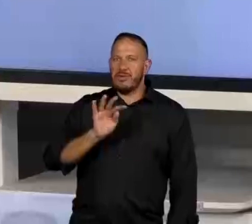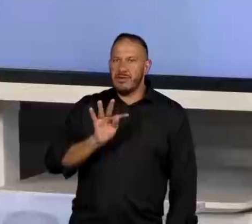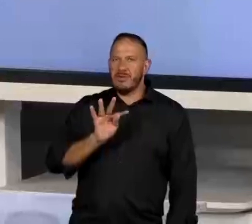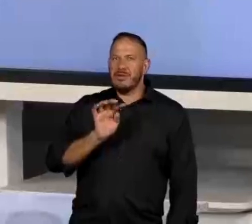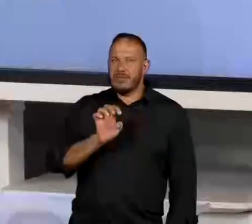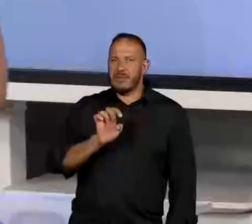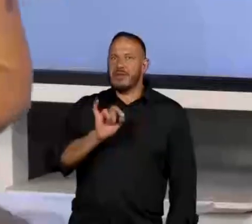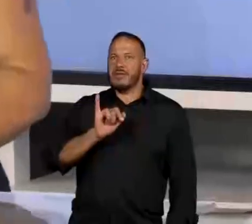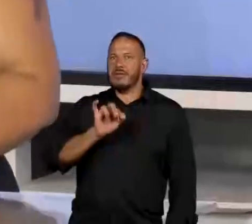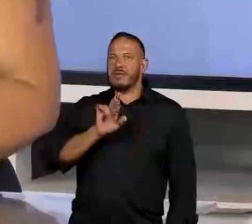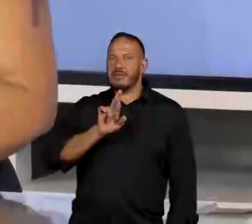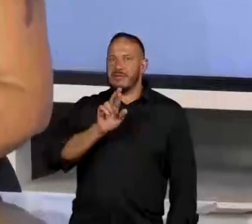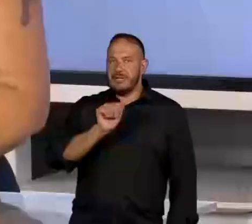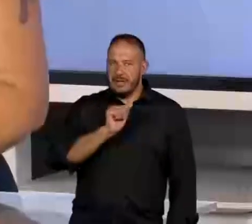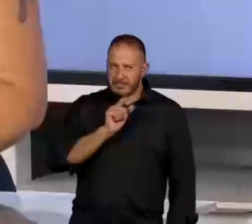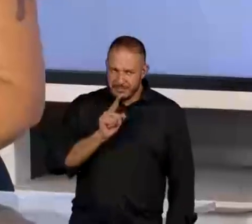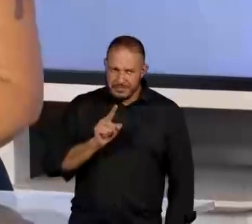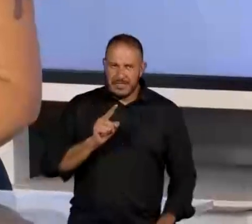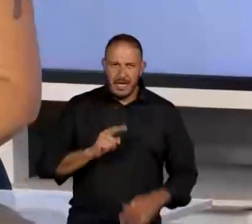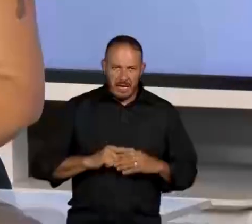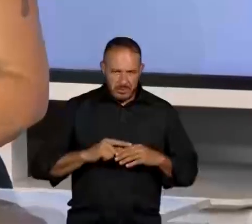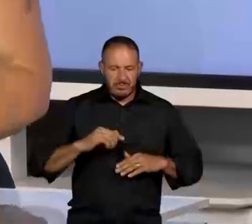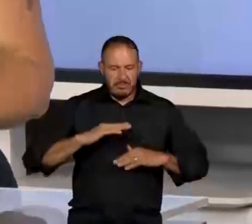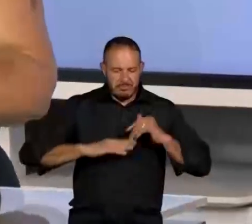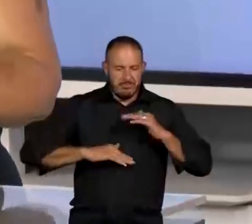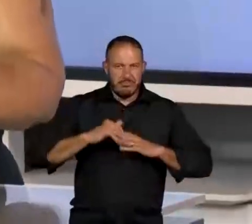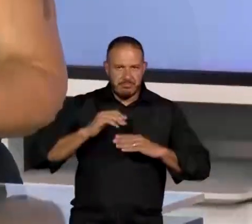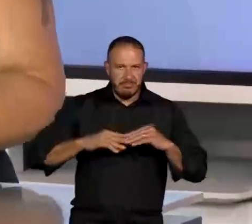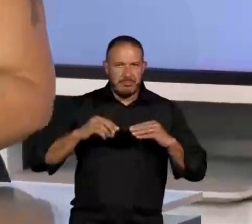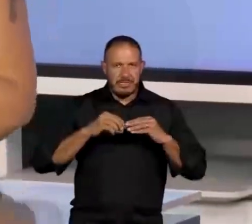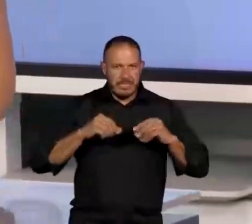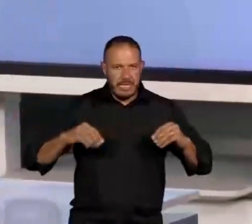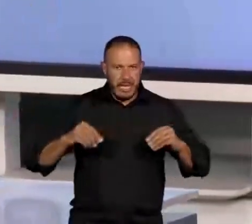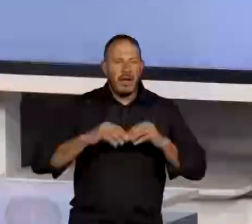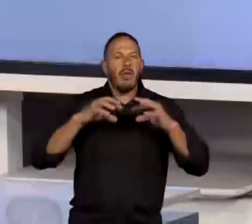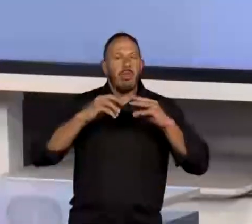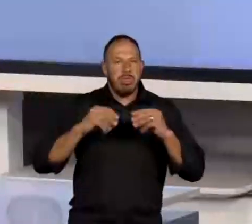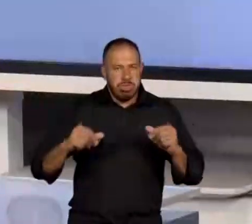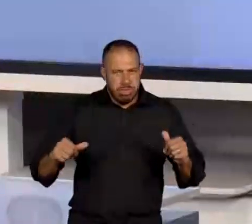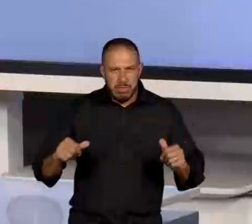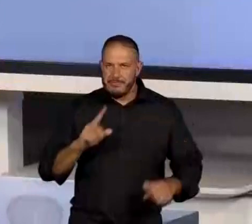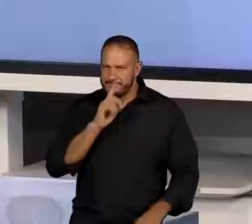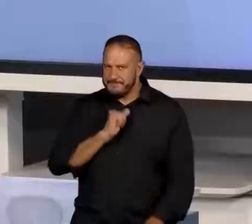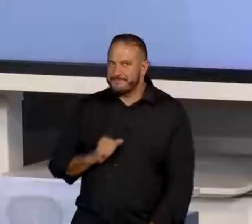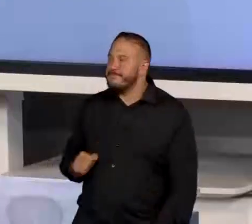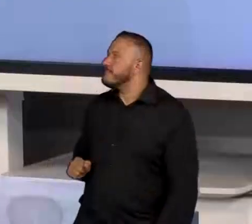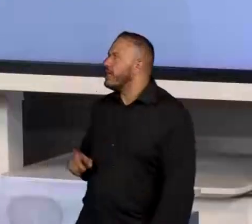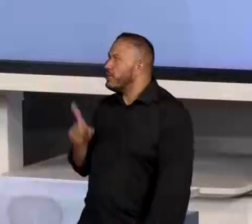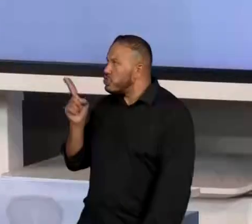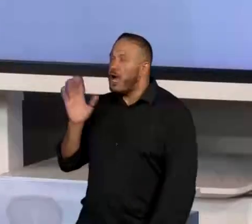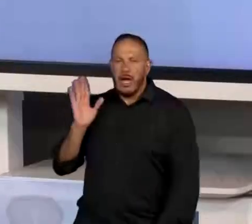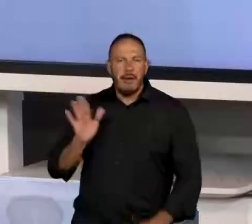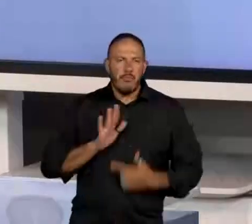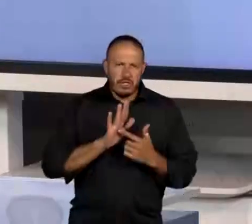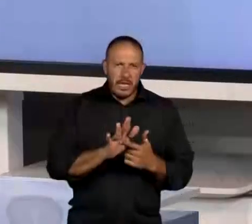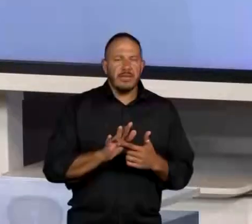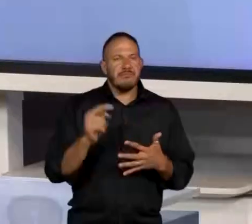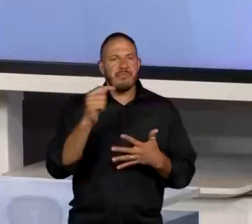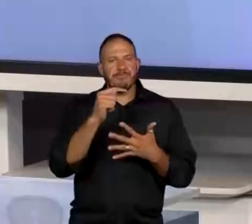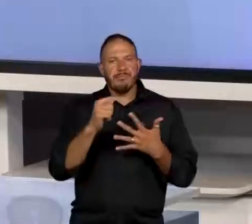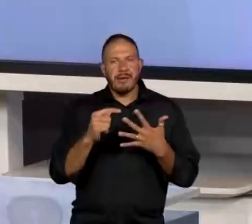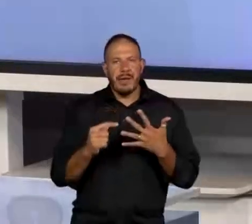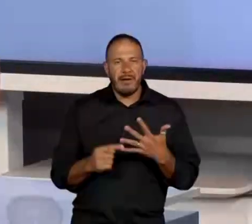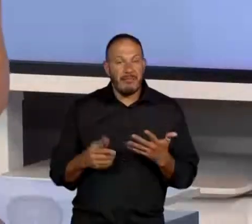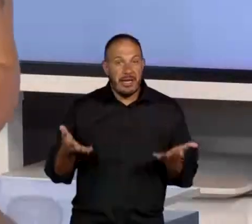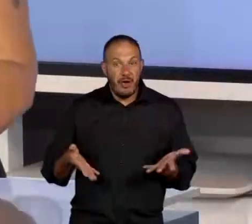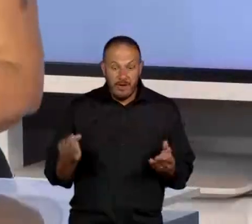deixar descartado. Só demonstrar. Depois tem outro modelo, só vai dar tempo de fazer um mesmo. Já mostrei o material que eu tenho, eu vou montar. Então, o